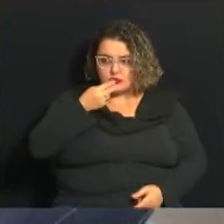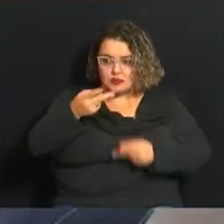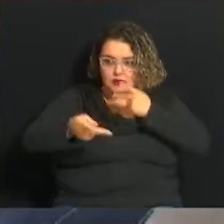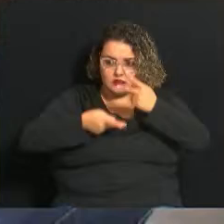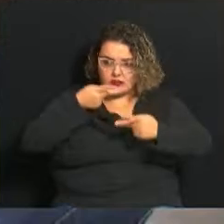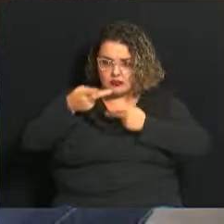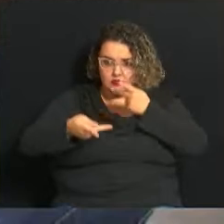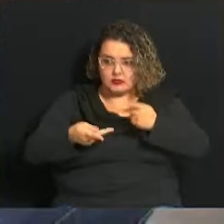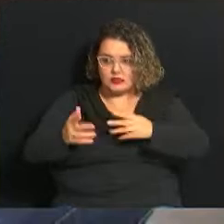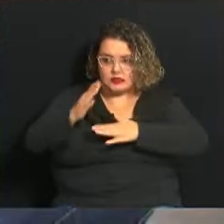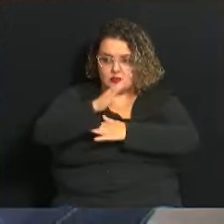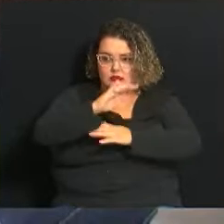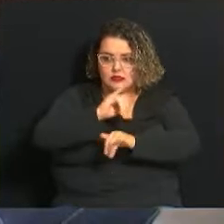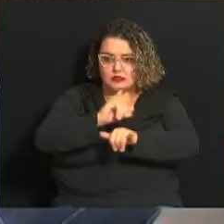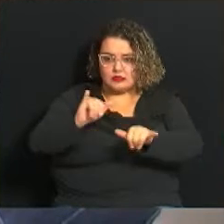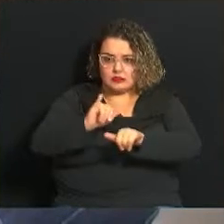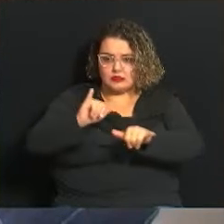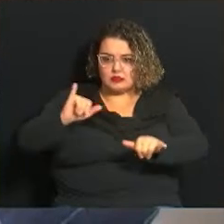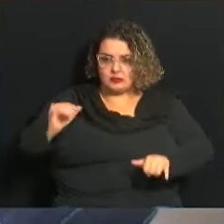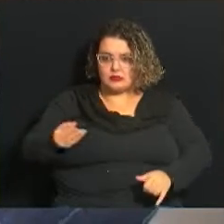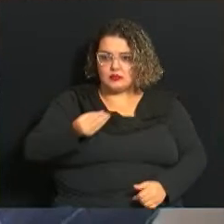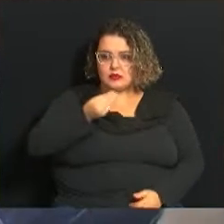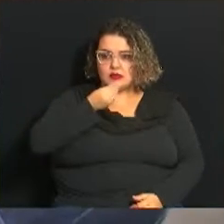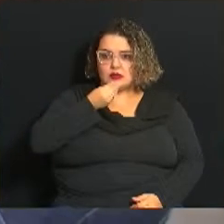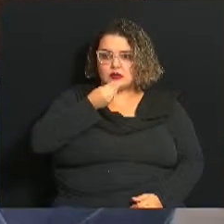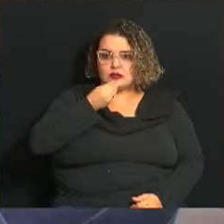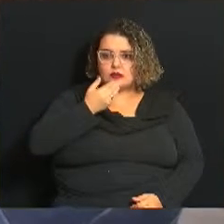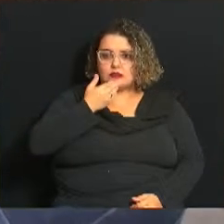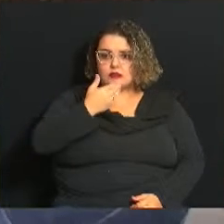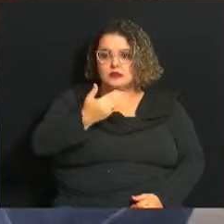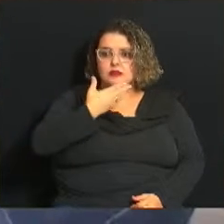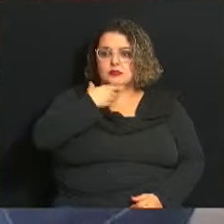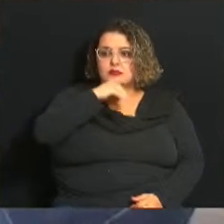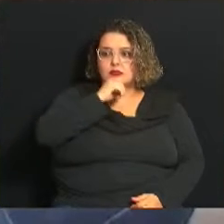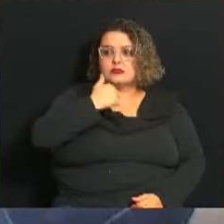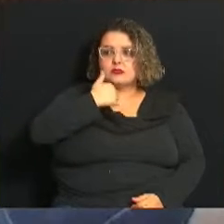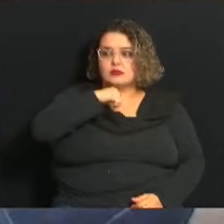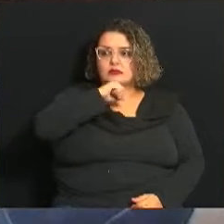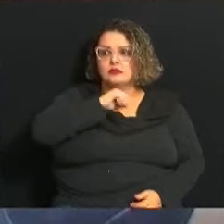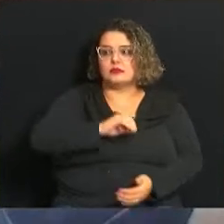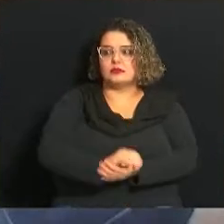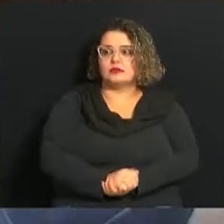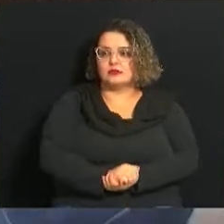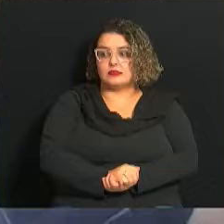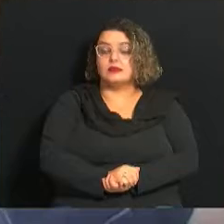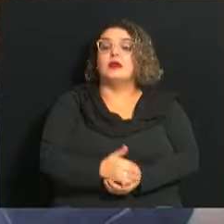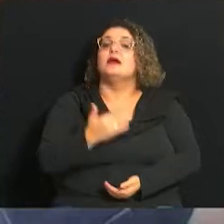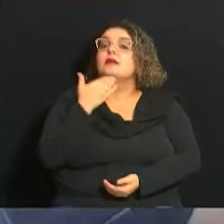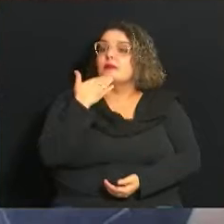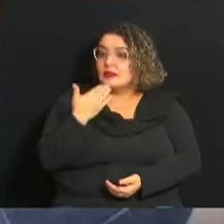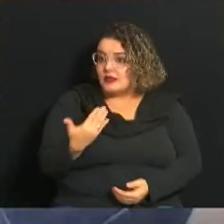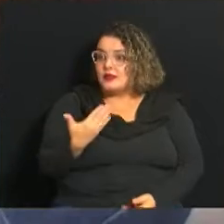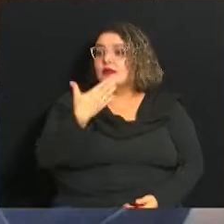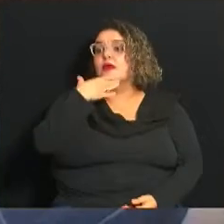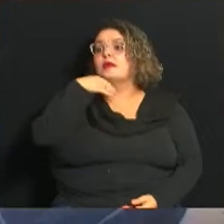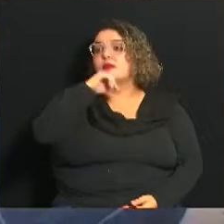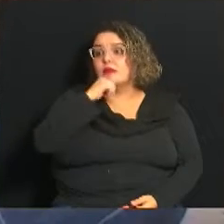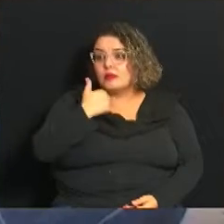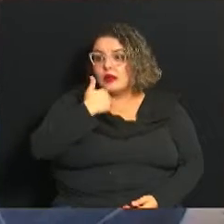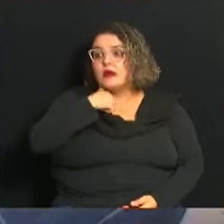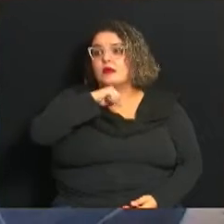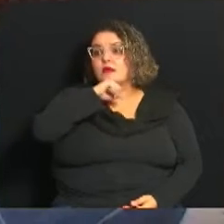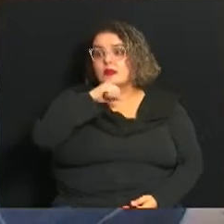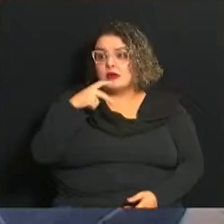Câmara Notícia, aproveitar para pedir aos pais que vacinem os Pedir filhos? muito que os pais vacinem os filhos, que